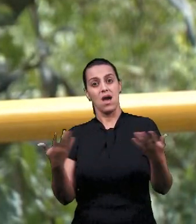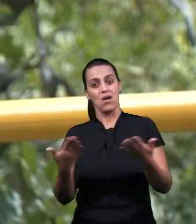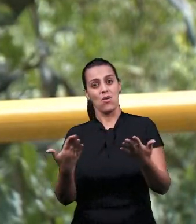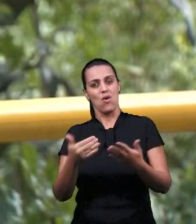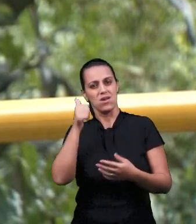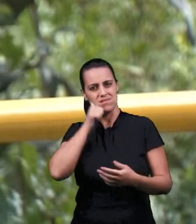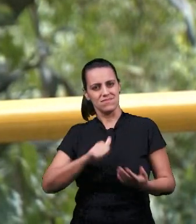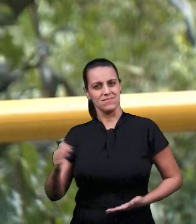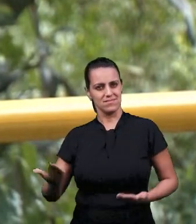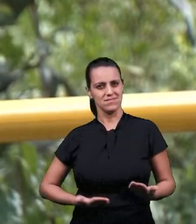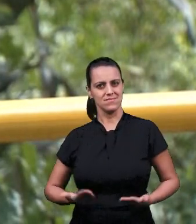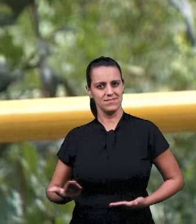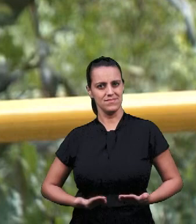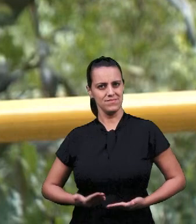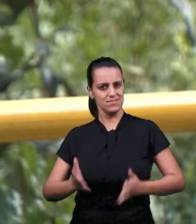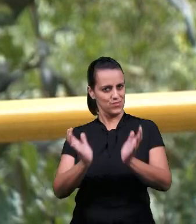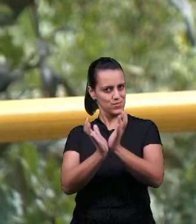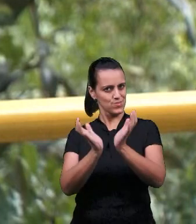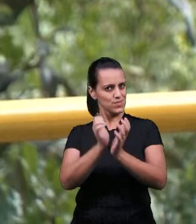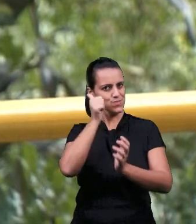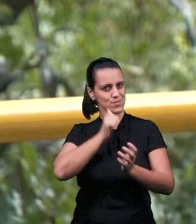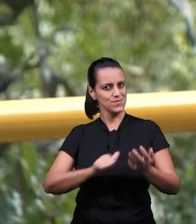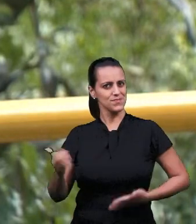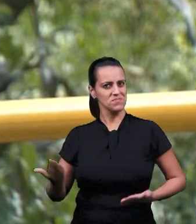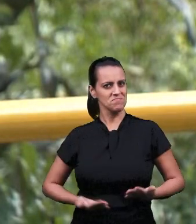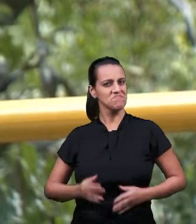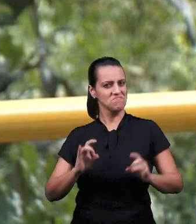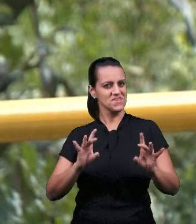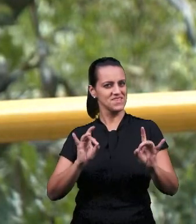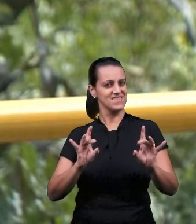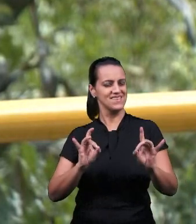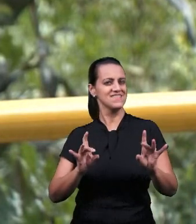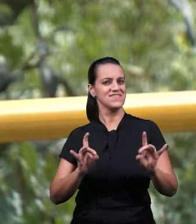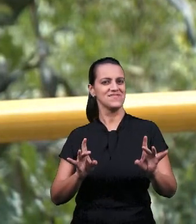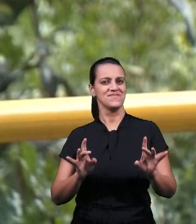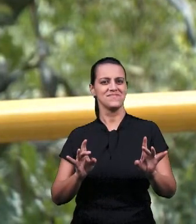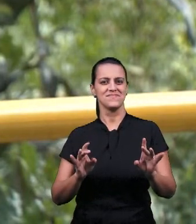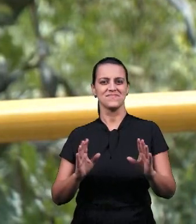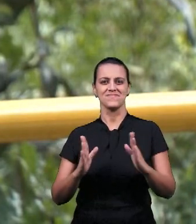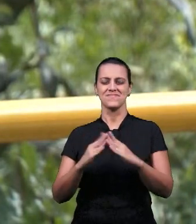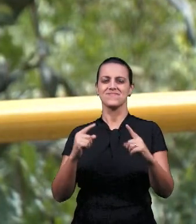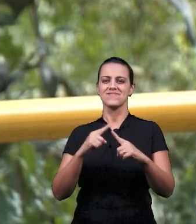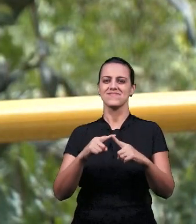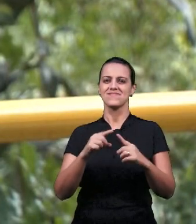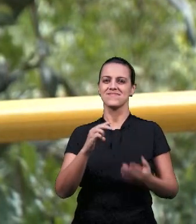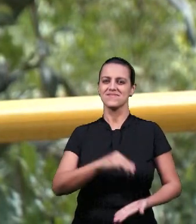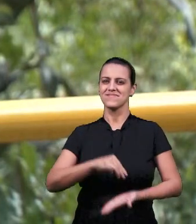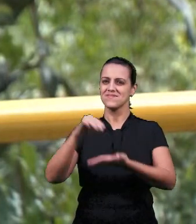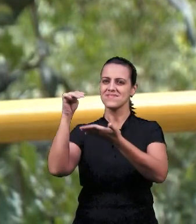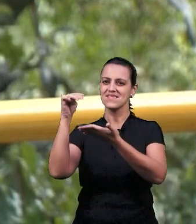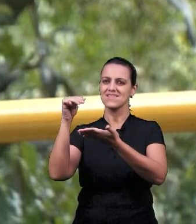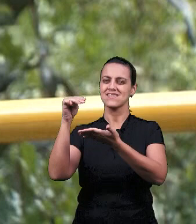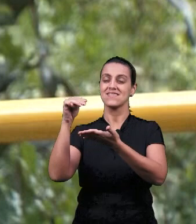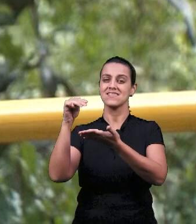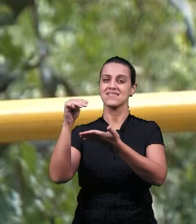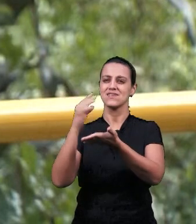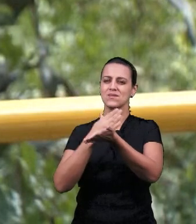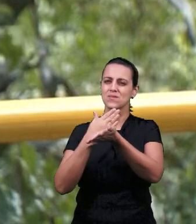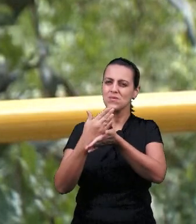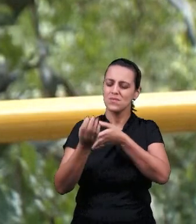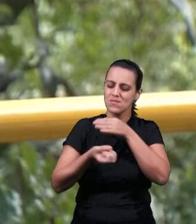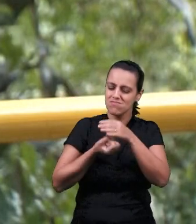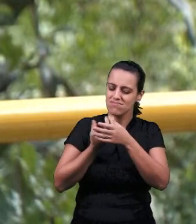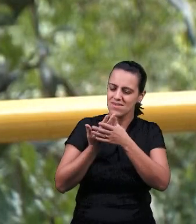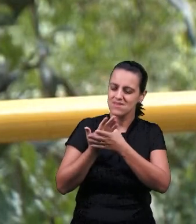senhoras. O grupo de senhoras é um grupo especial. A Igreja Cristã Maranata nasceu com o